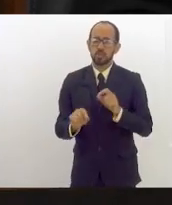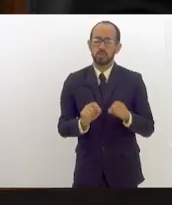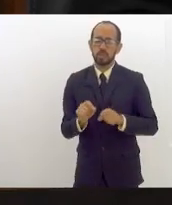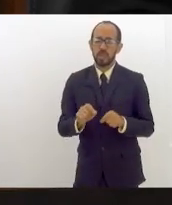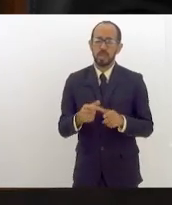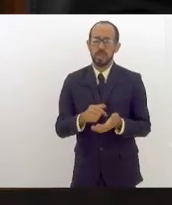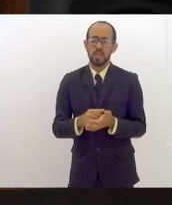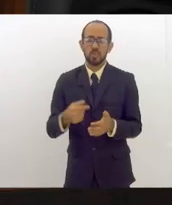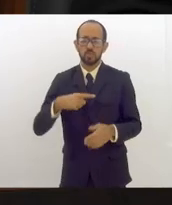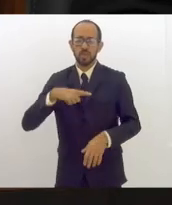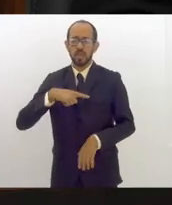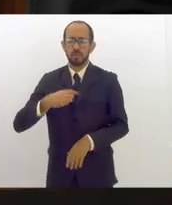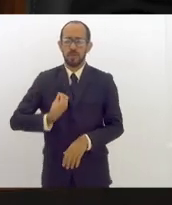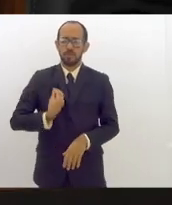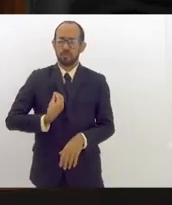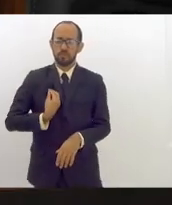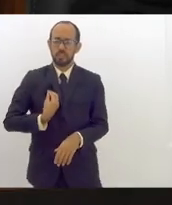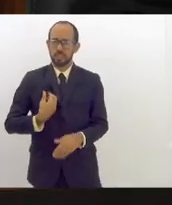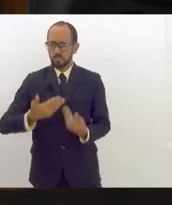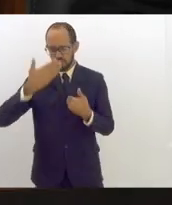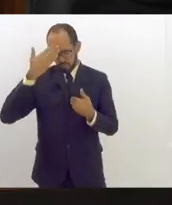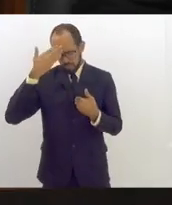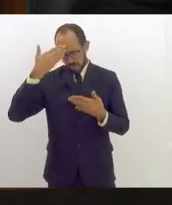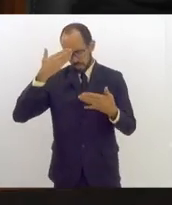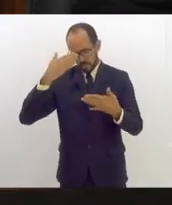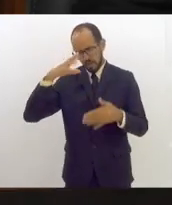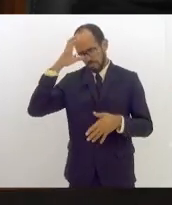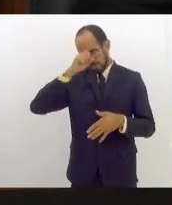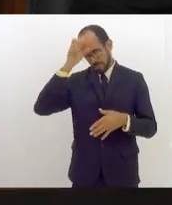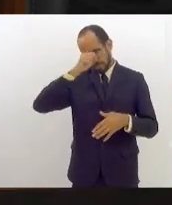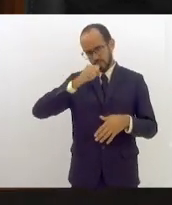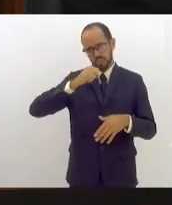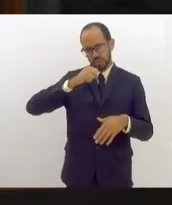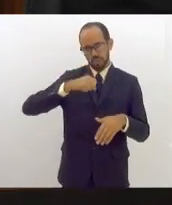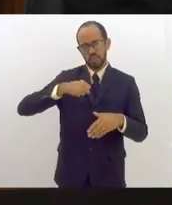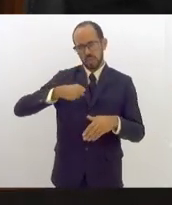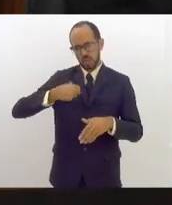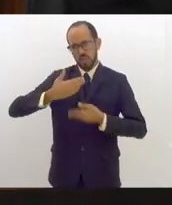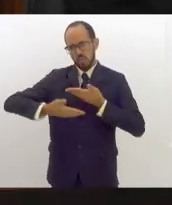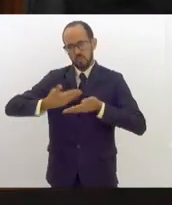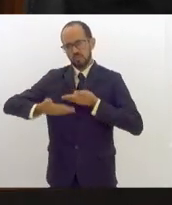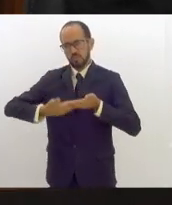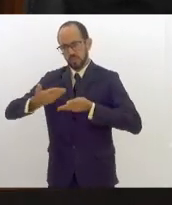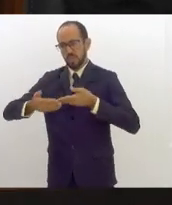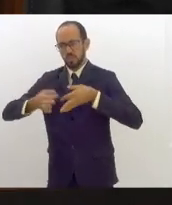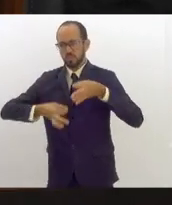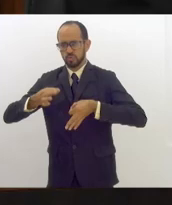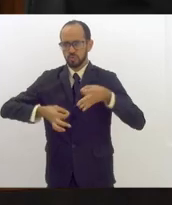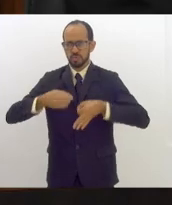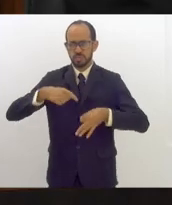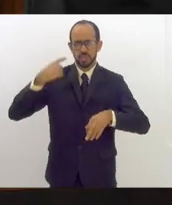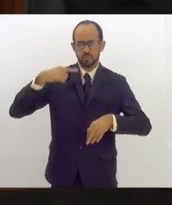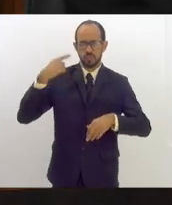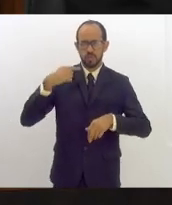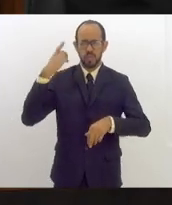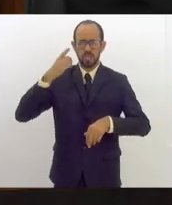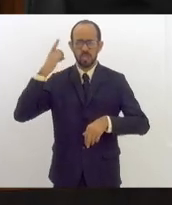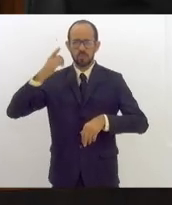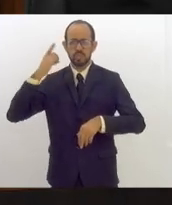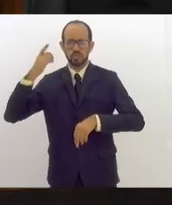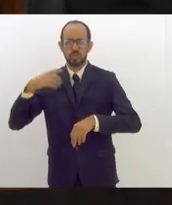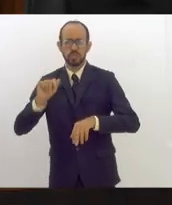tem uma vida muito grata sou muito grata por tudo aprendi muito convivi muito com juízes advogados defensores e